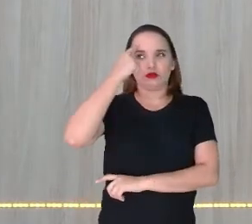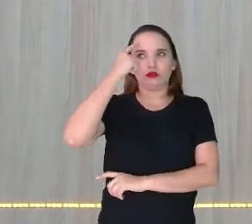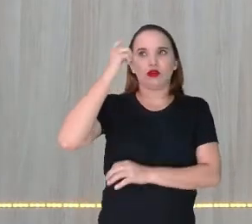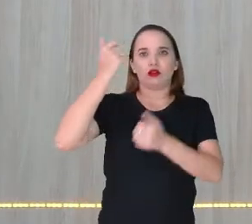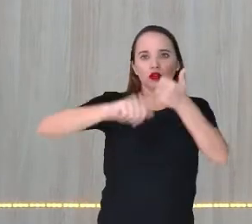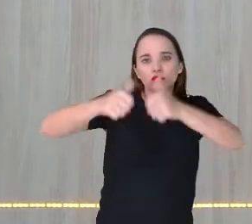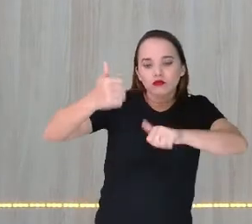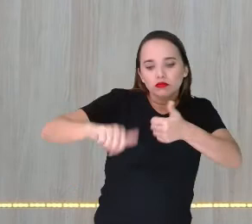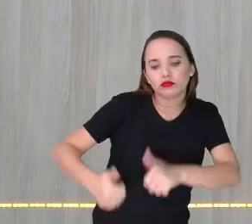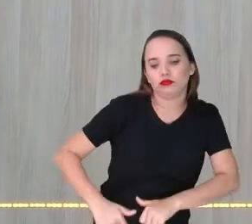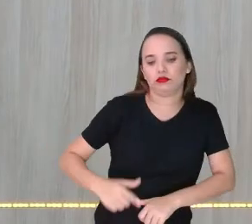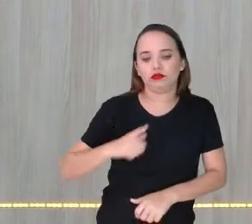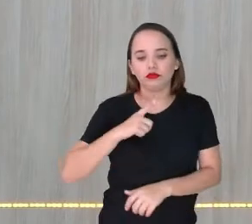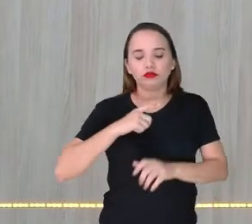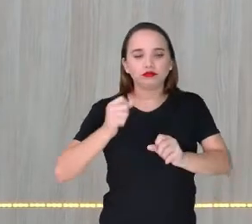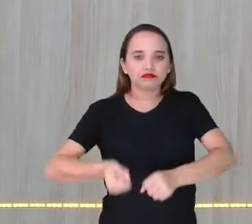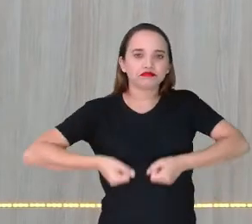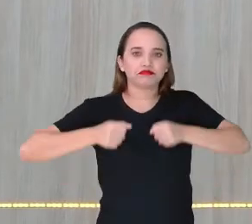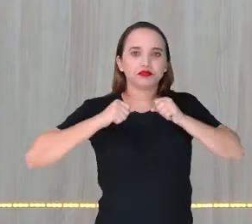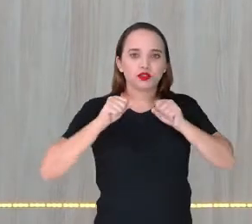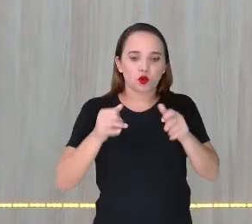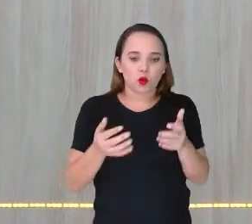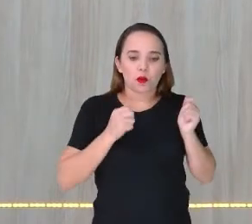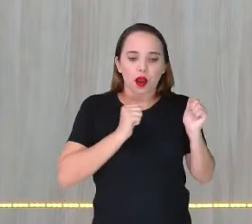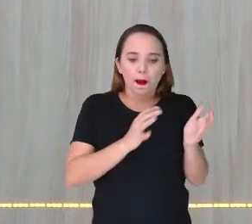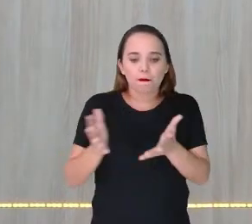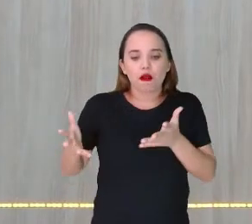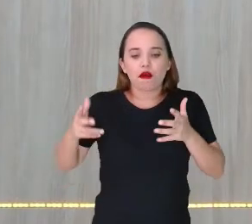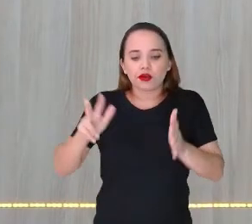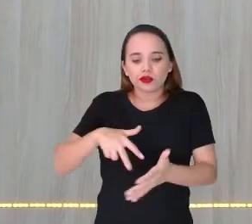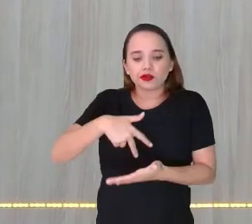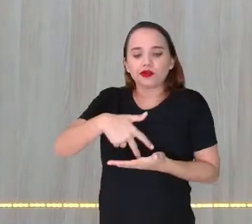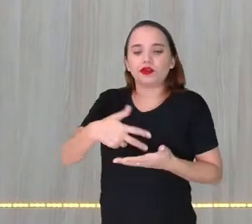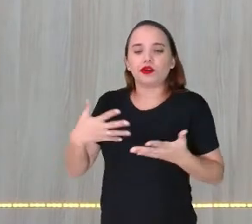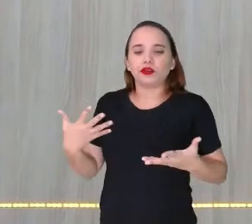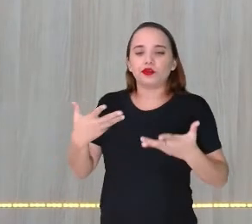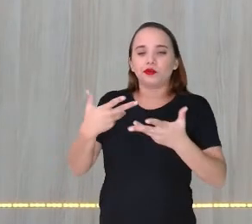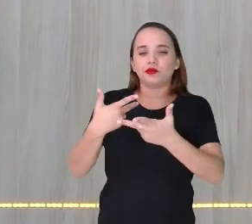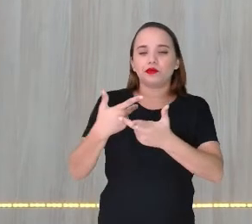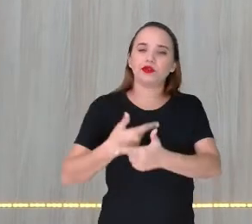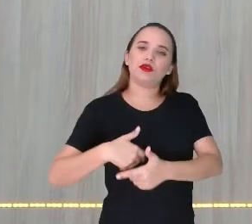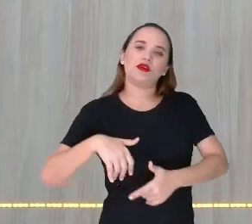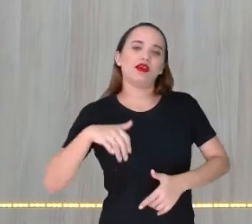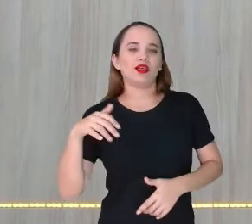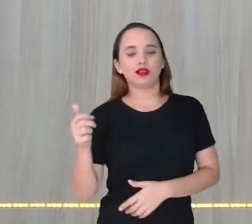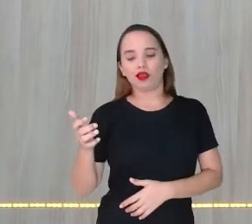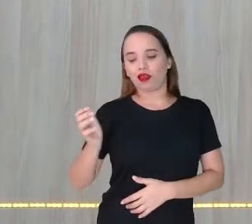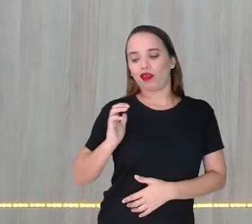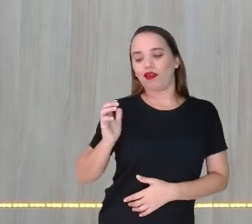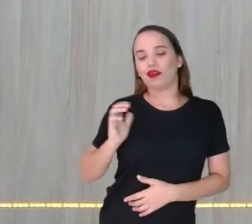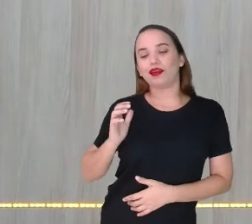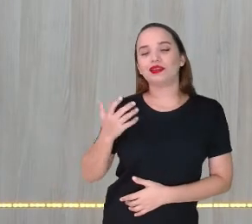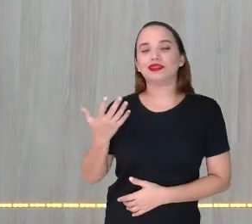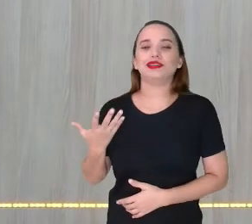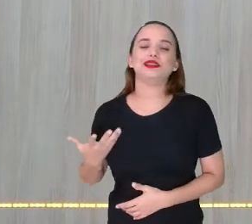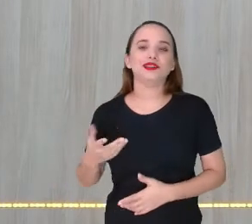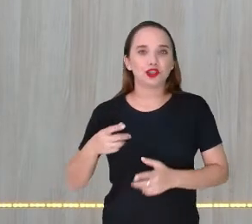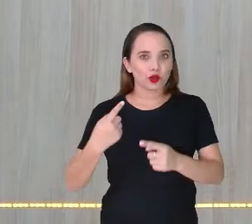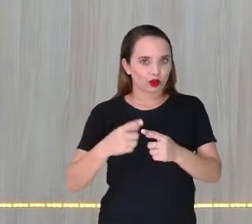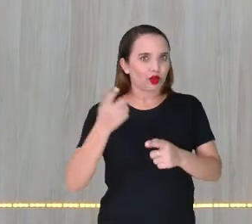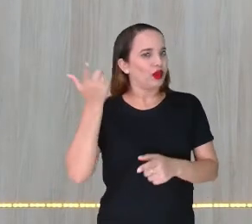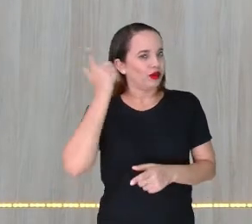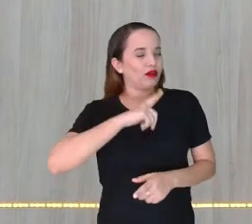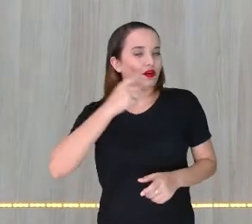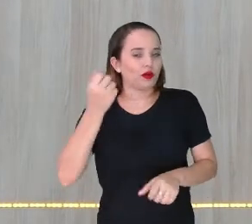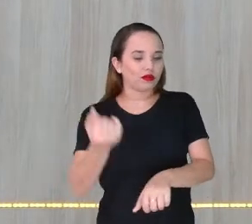e fazer com que o espetáculo ele aconteça lá de uma forma bonita e elegante e consiga passar a mensagem ali que está querendo